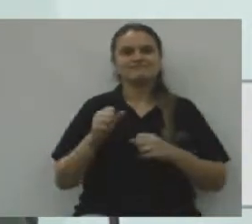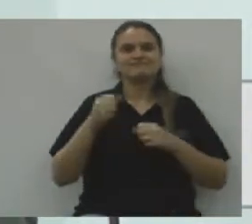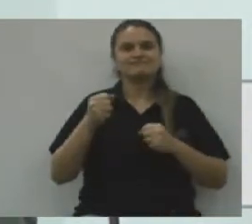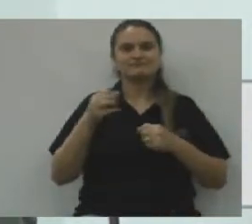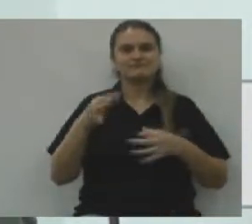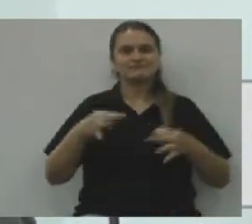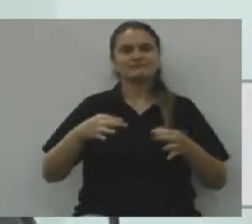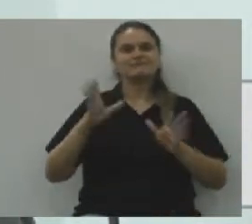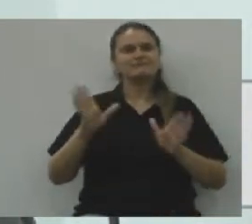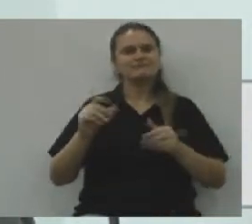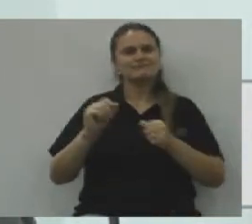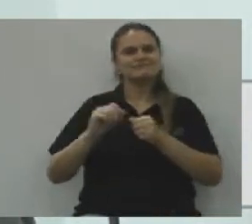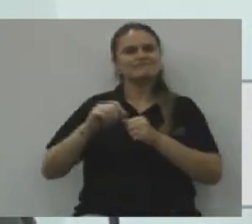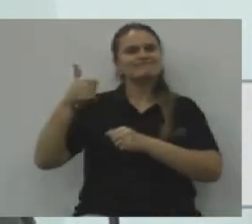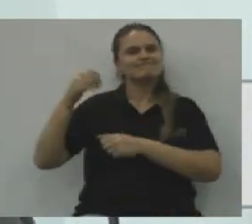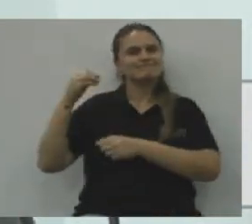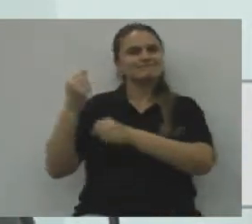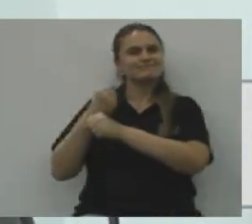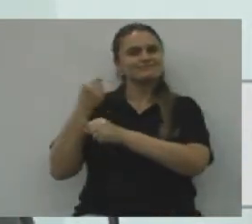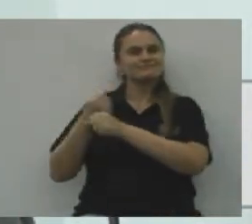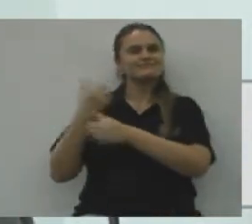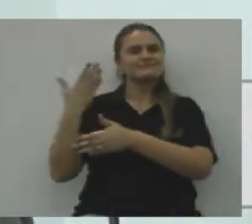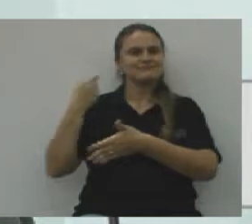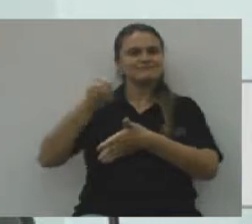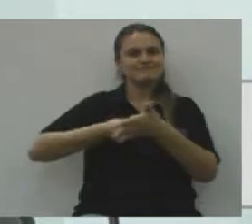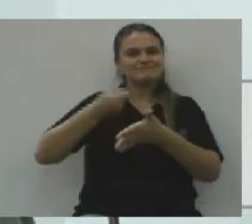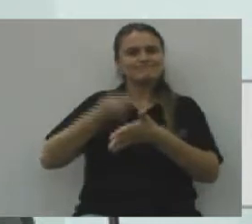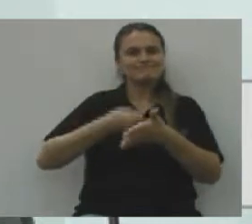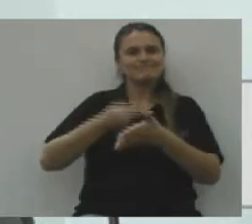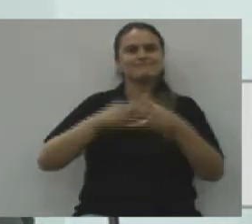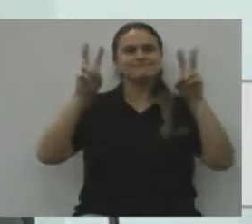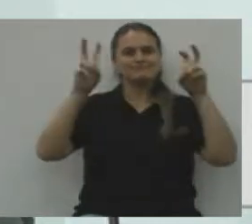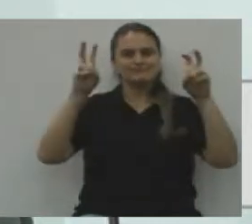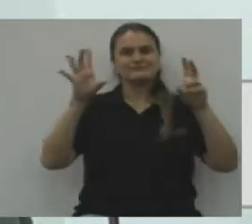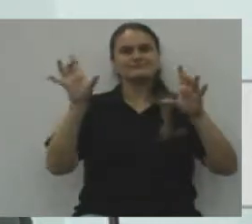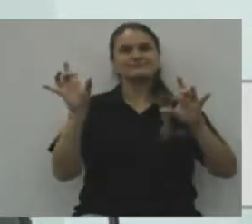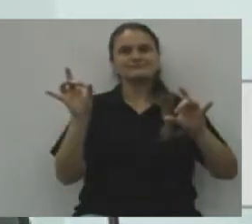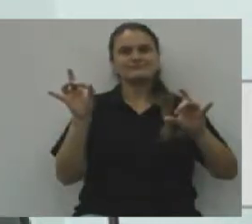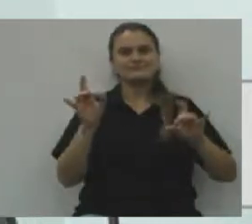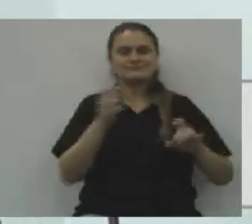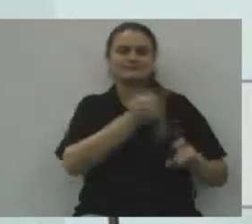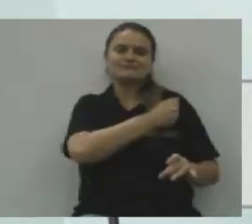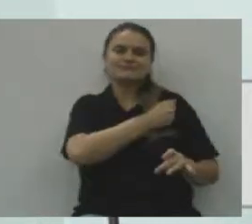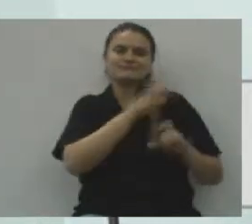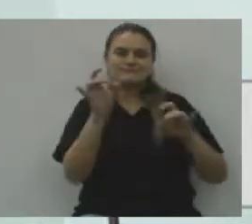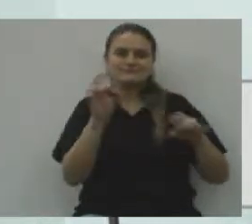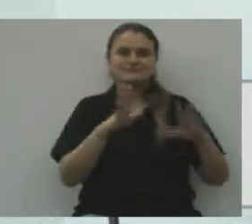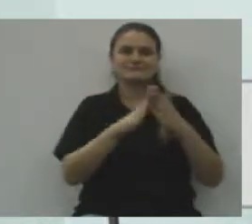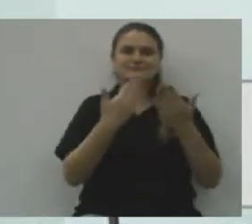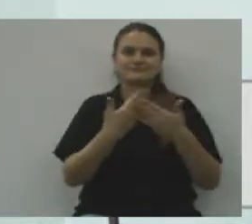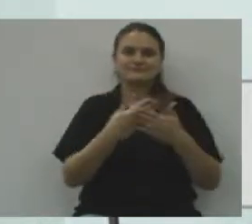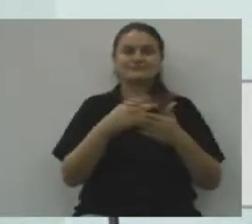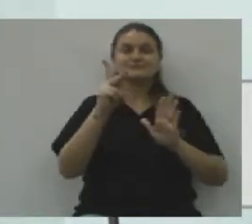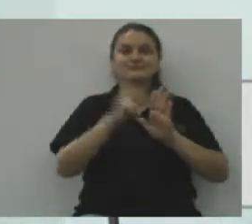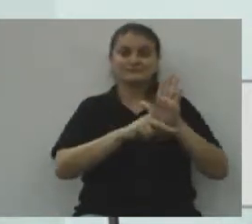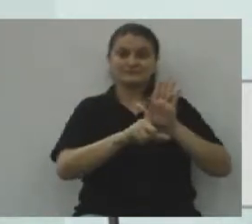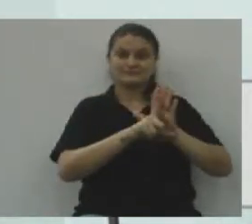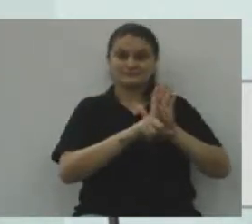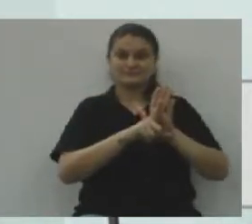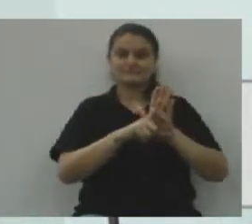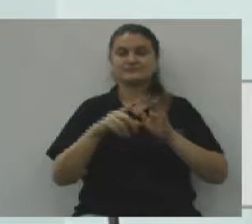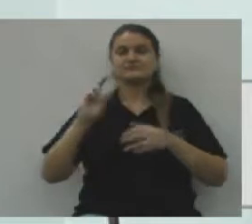10 anos nós militamos nessa questão da evasão escolar de forma mais específica, e esse projeto de lei apresentado pelo